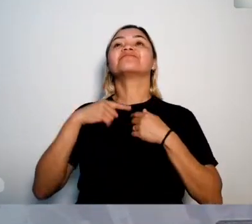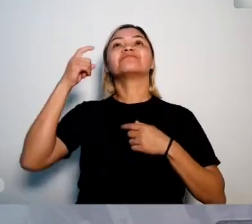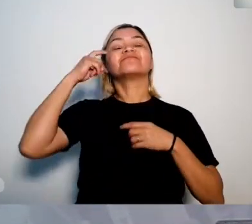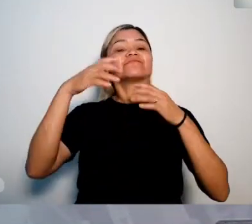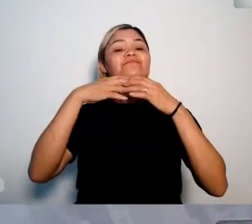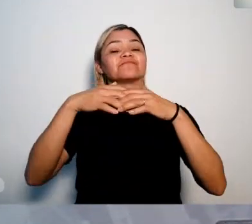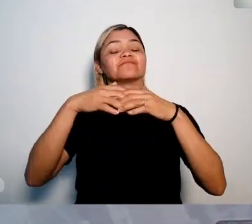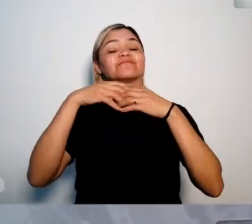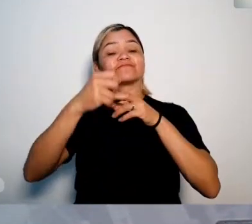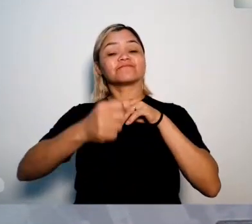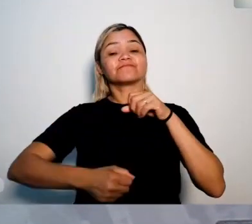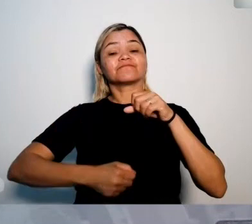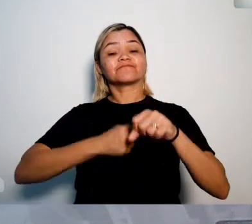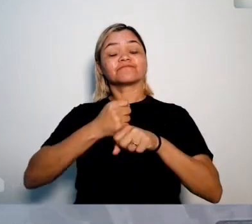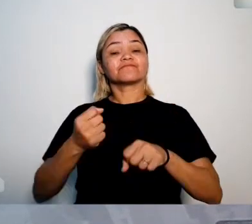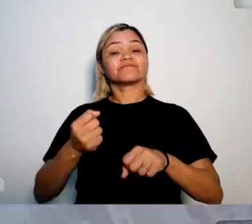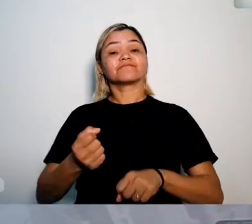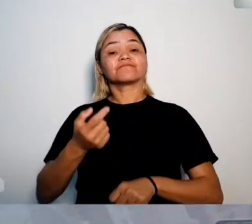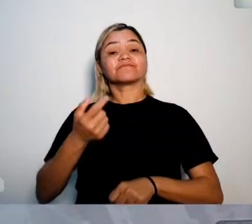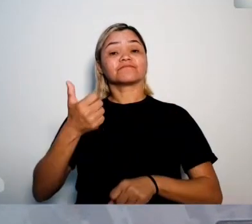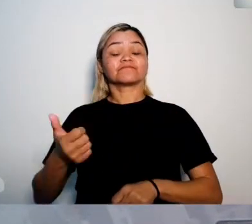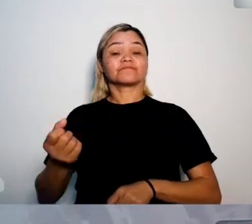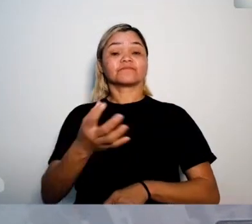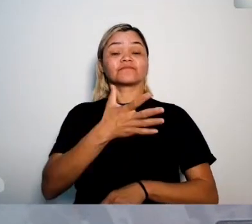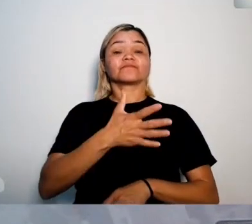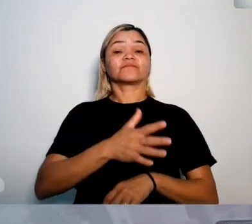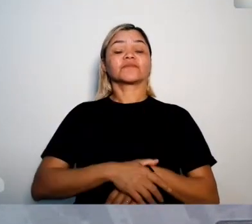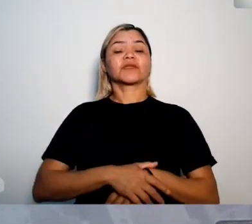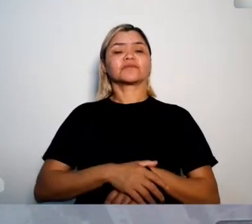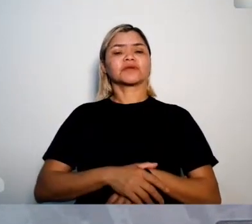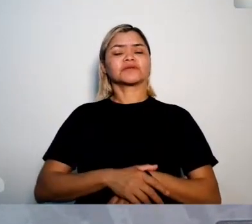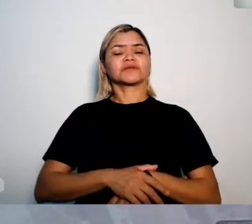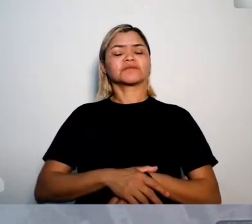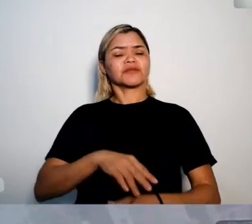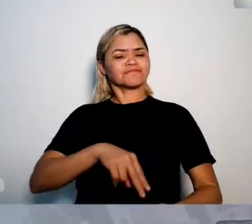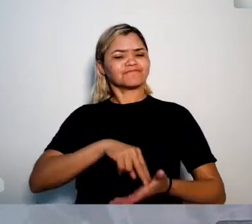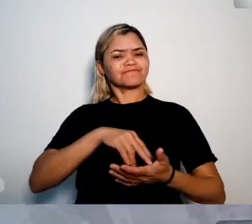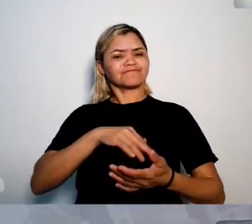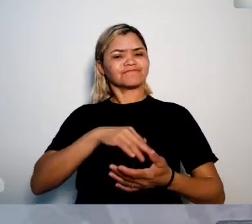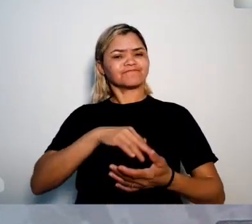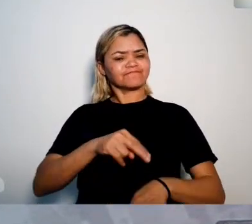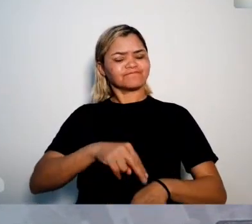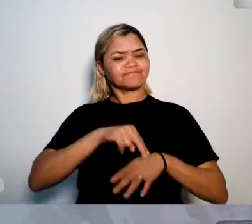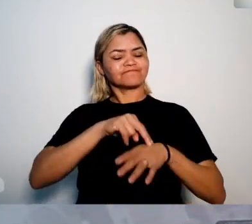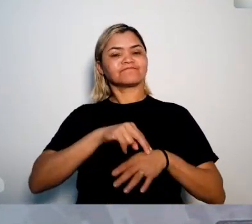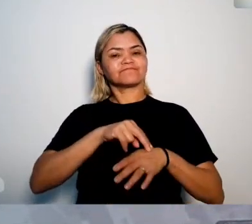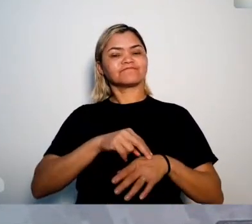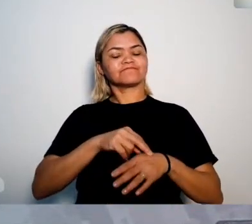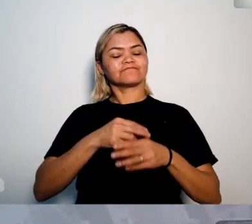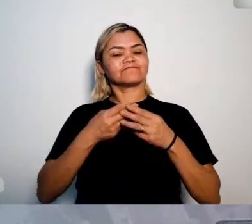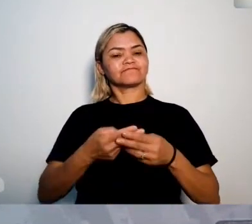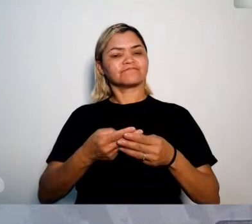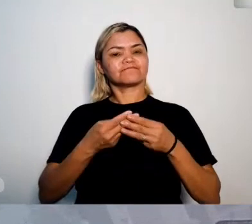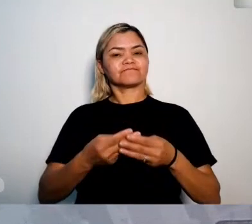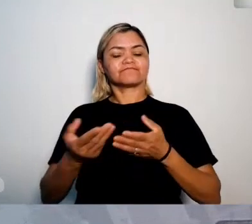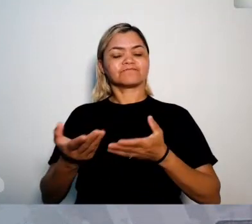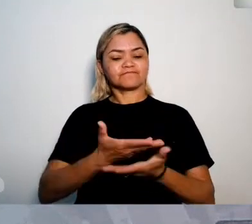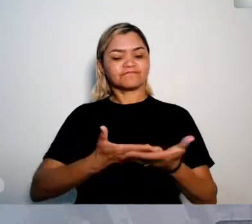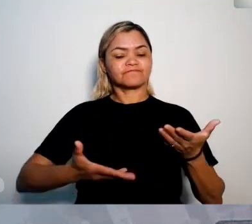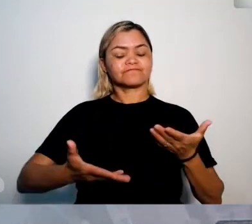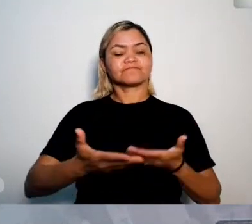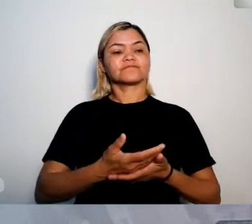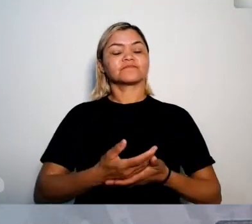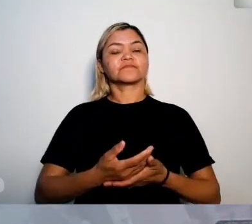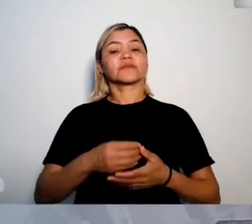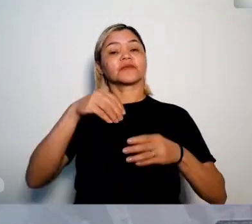pouco mais de resiliência, a gente possa ter um pouco mais de compreensão uns com os outros aqui dentro desse plenário, que a